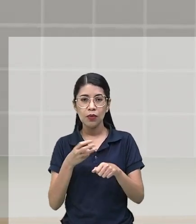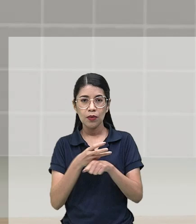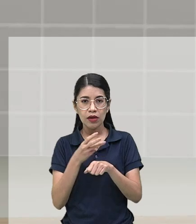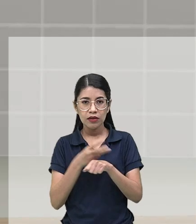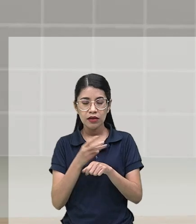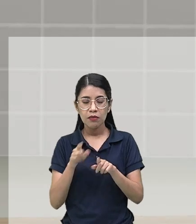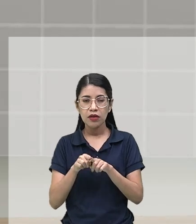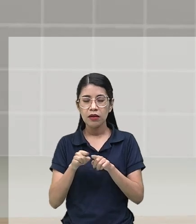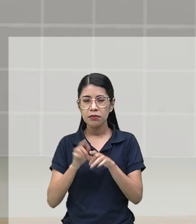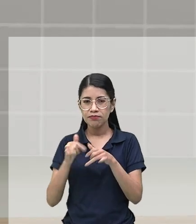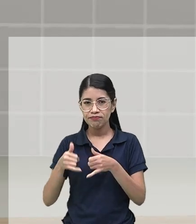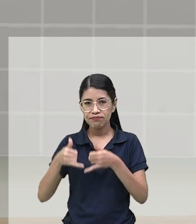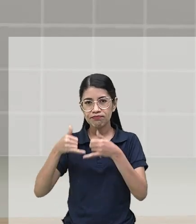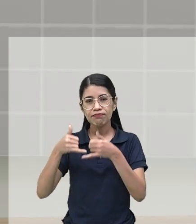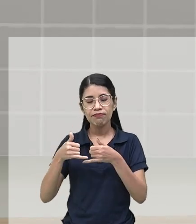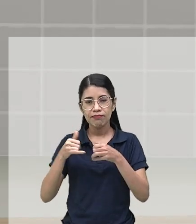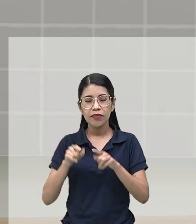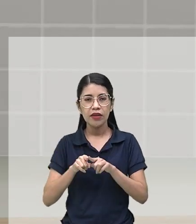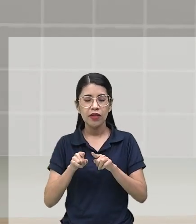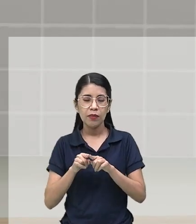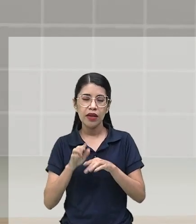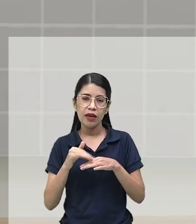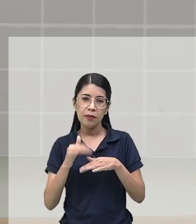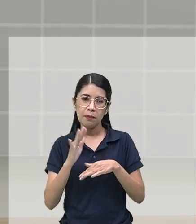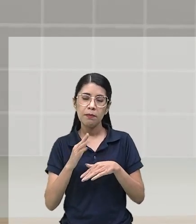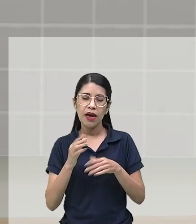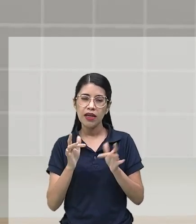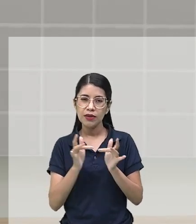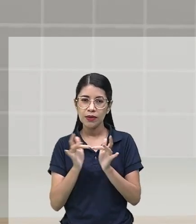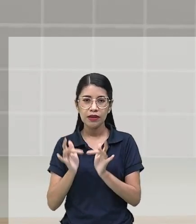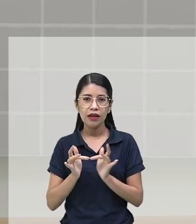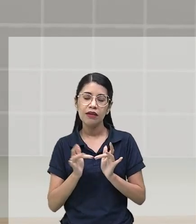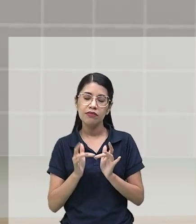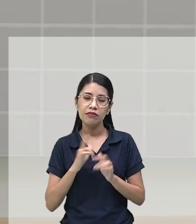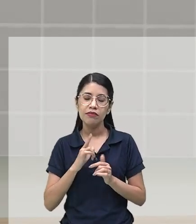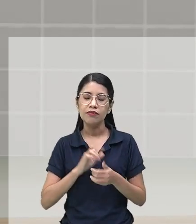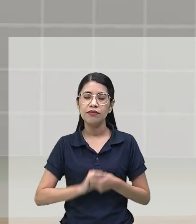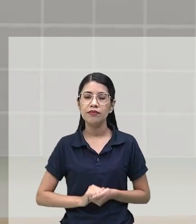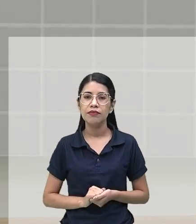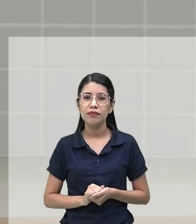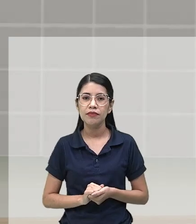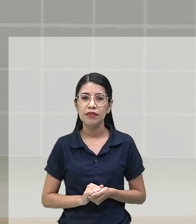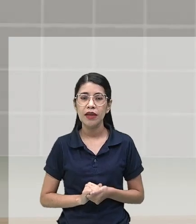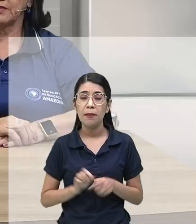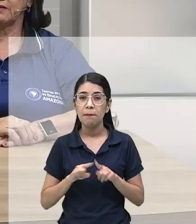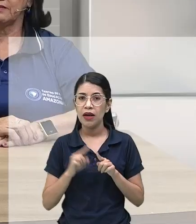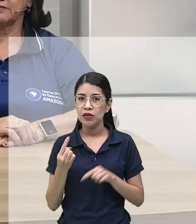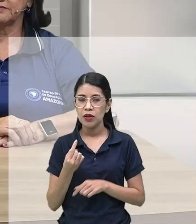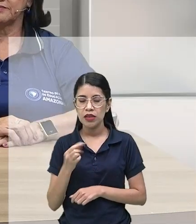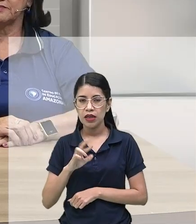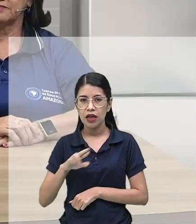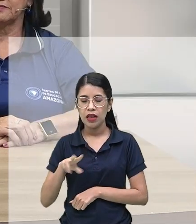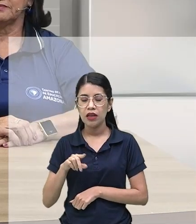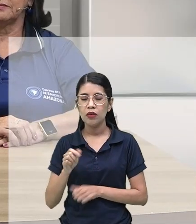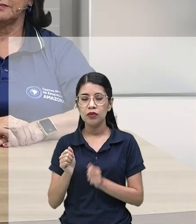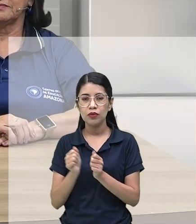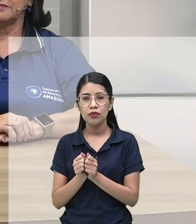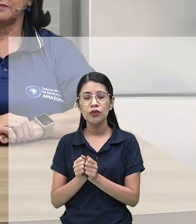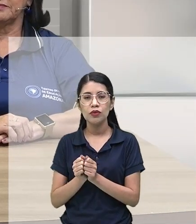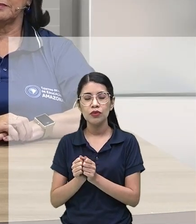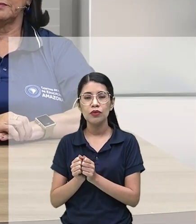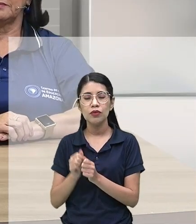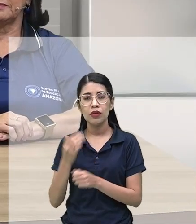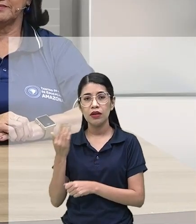nas ligações, estamos mais aí ligados, né? E aí eu não estou sozinha, gente, eu estou aqui, como vocês já